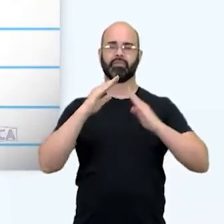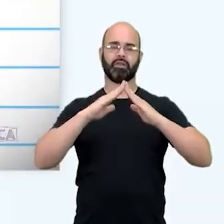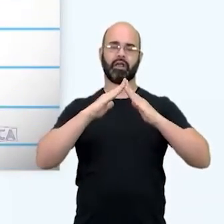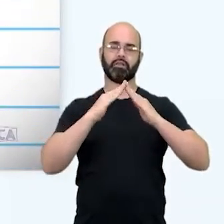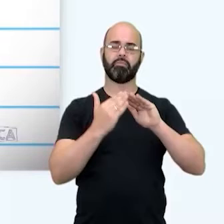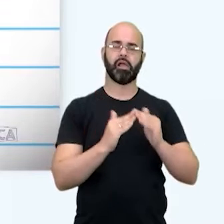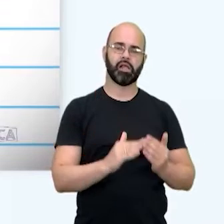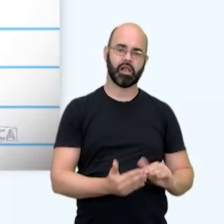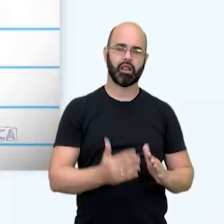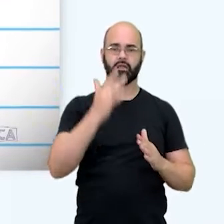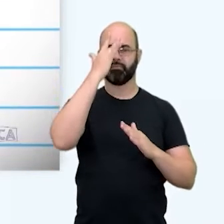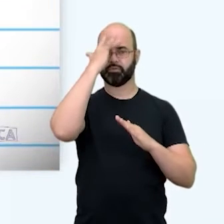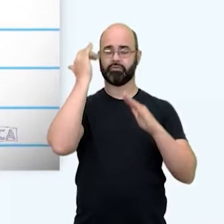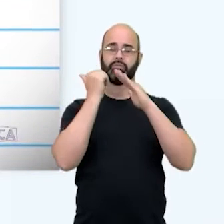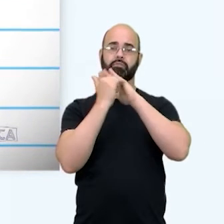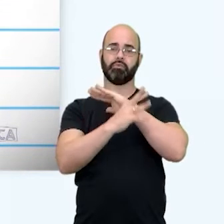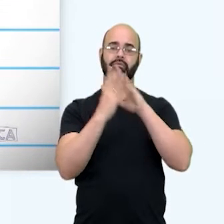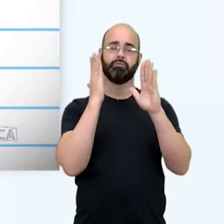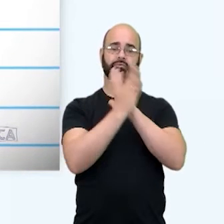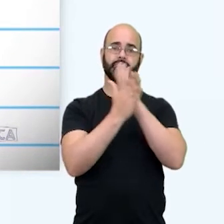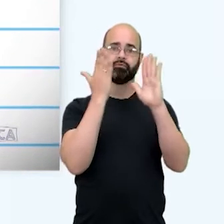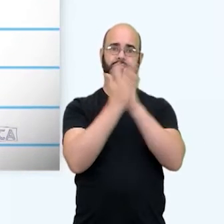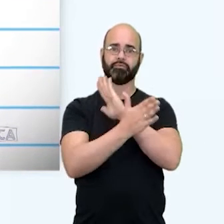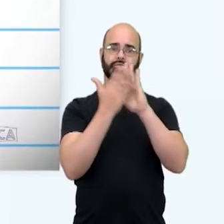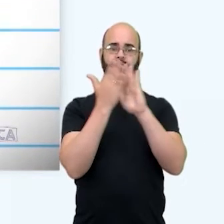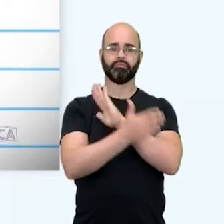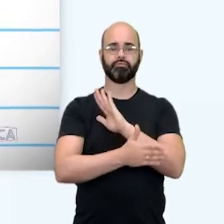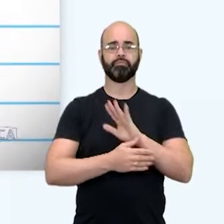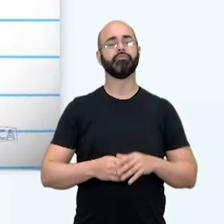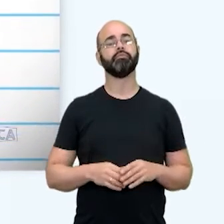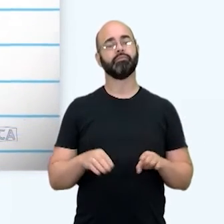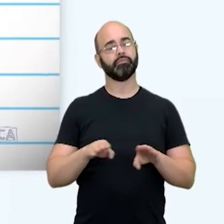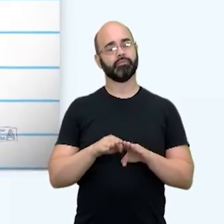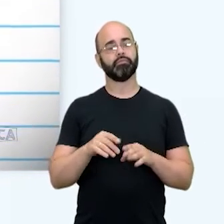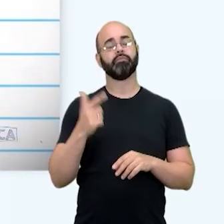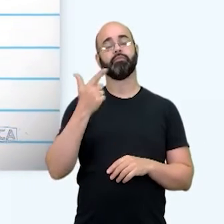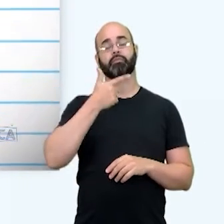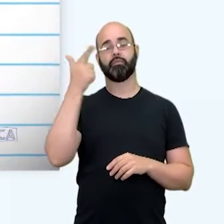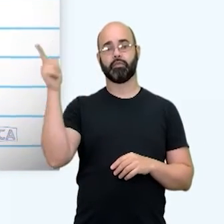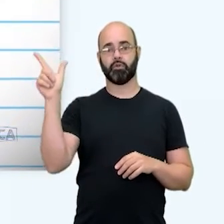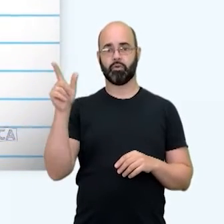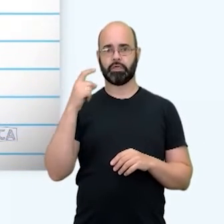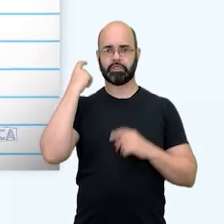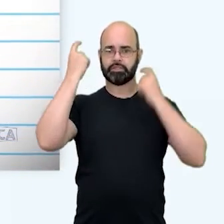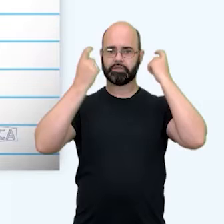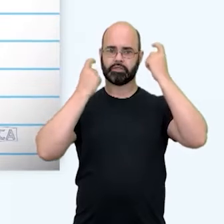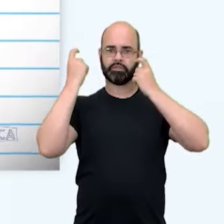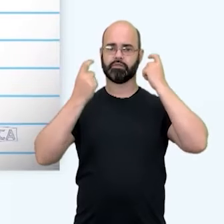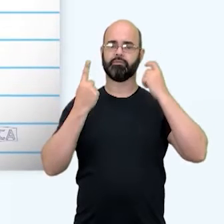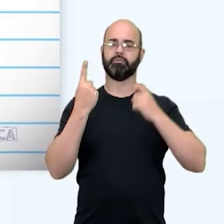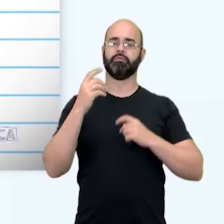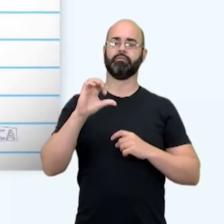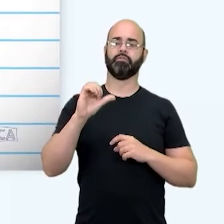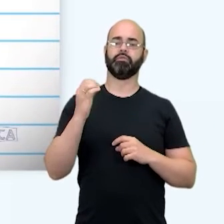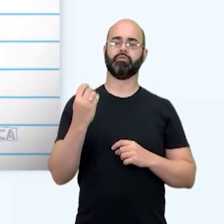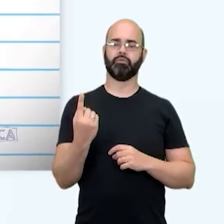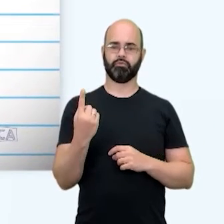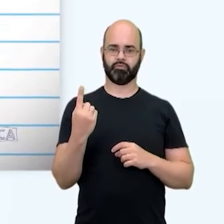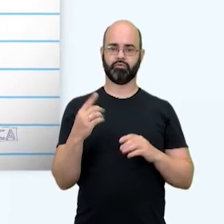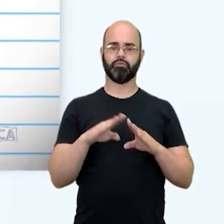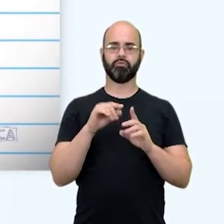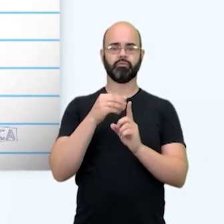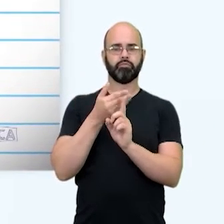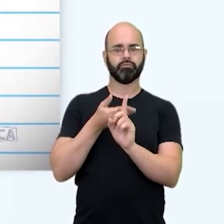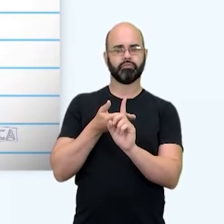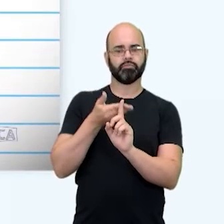refugiados. O derretimento das geleiras é outro fator preocupante. De 1901 a 2010, o nível do mar aumentou em